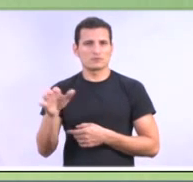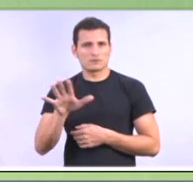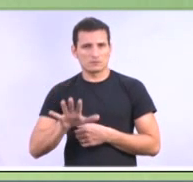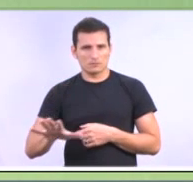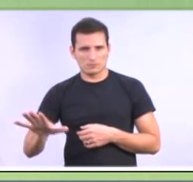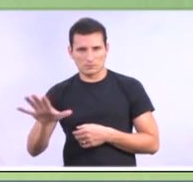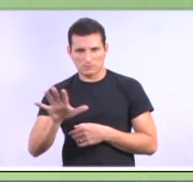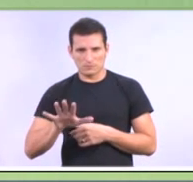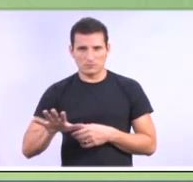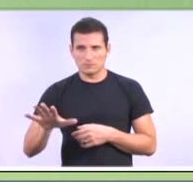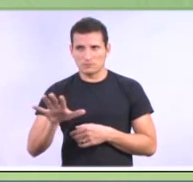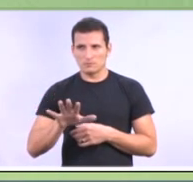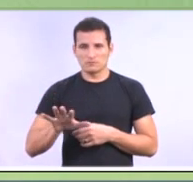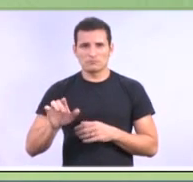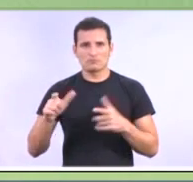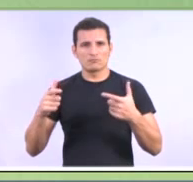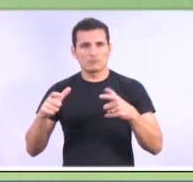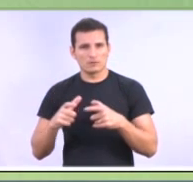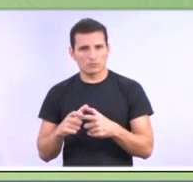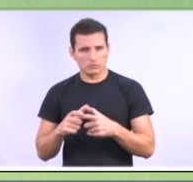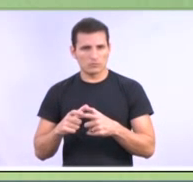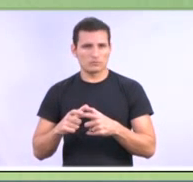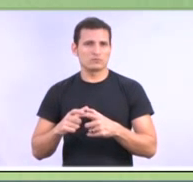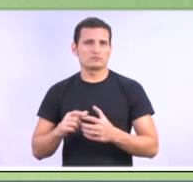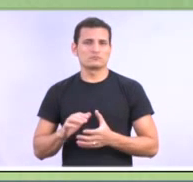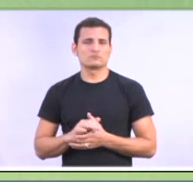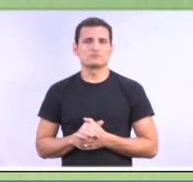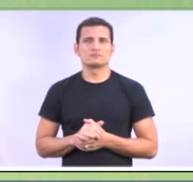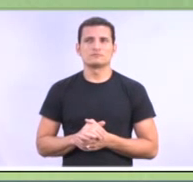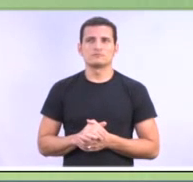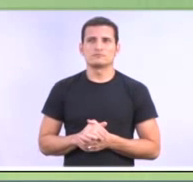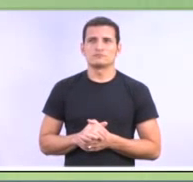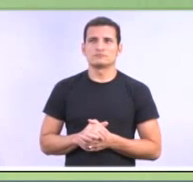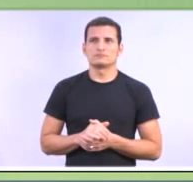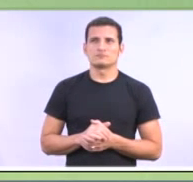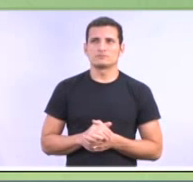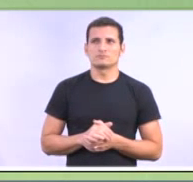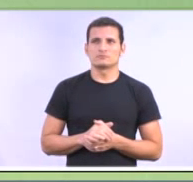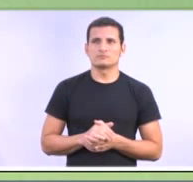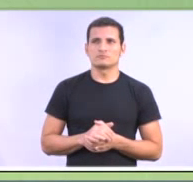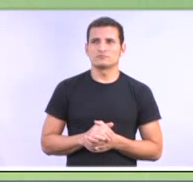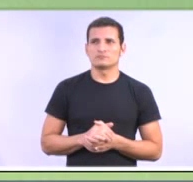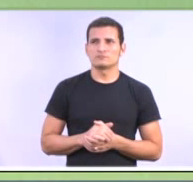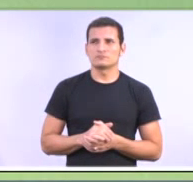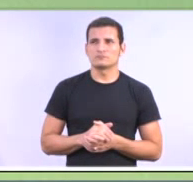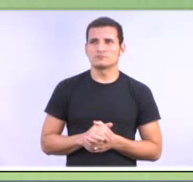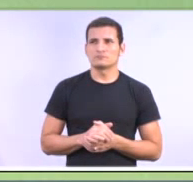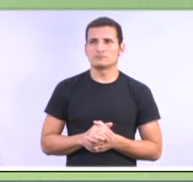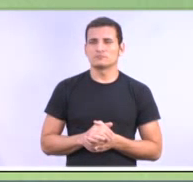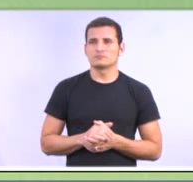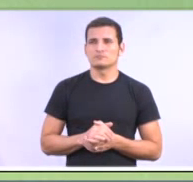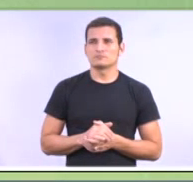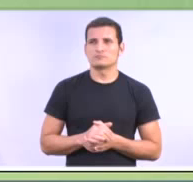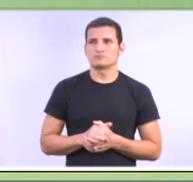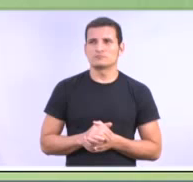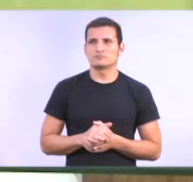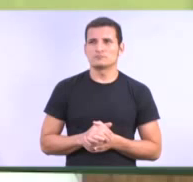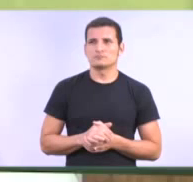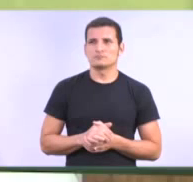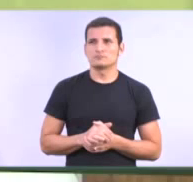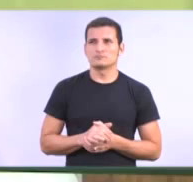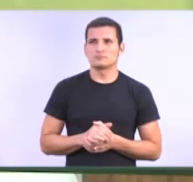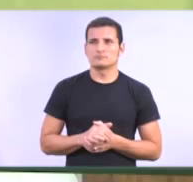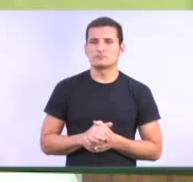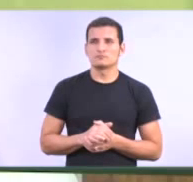geográfica relativamente menor do que as que a gente vai ver mais na frente, certo, professor? Perfeito,